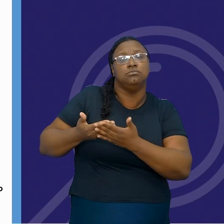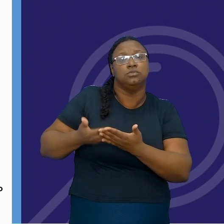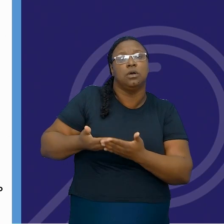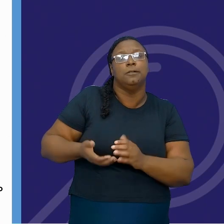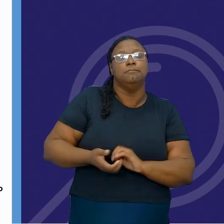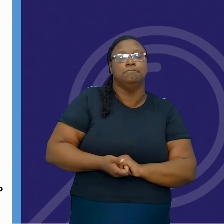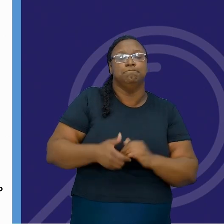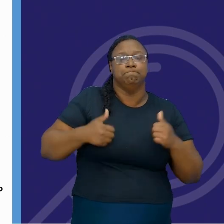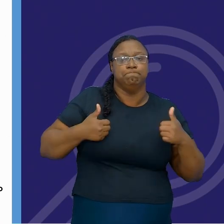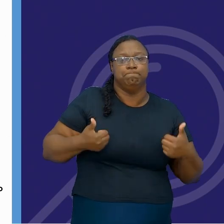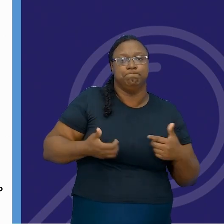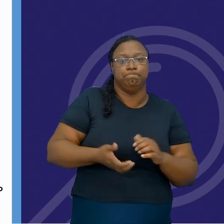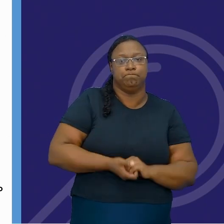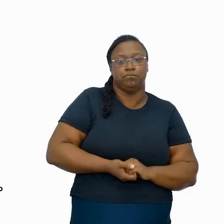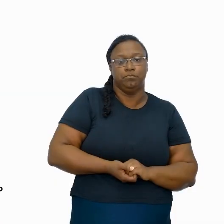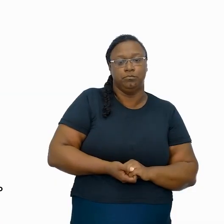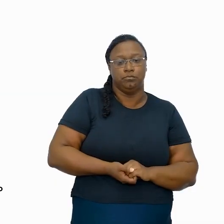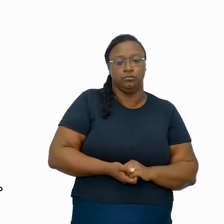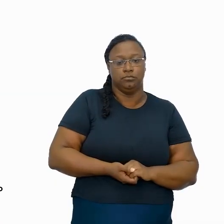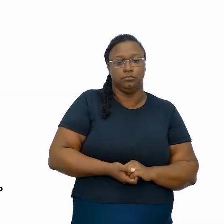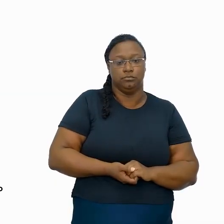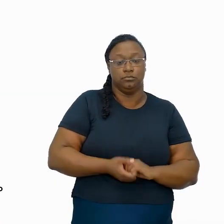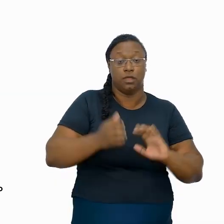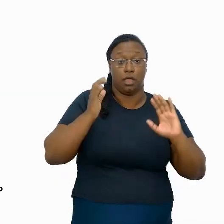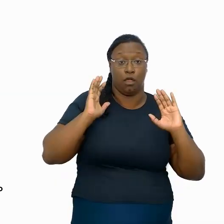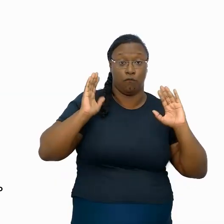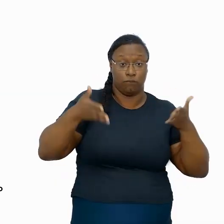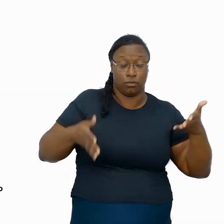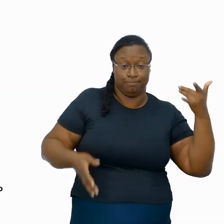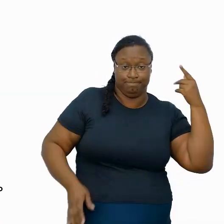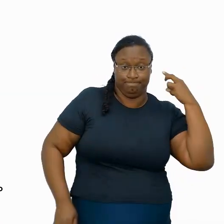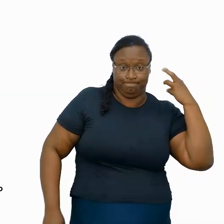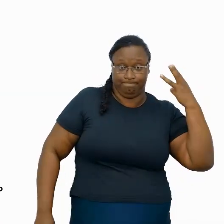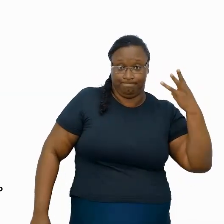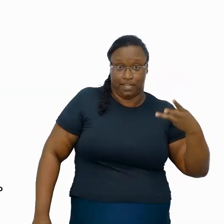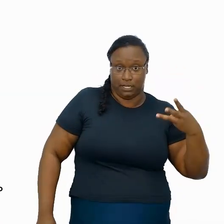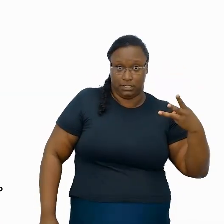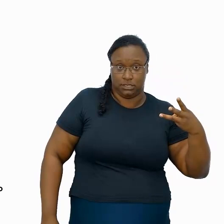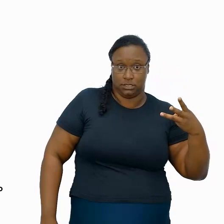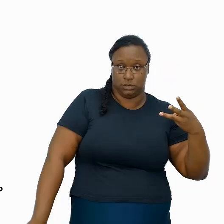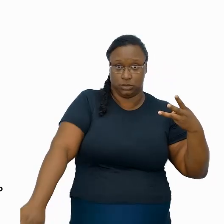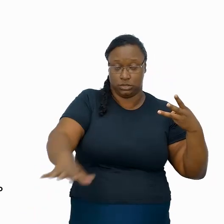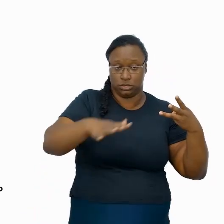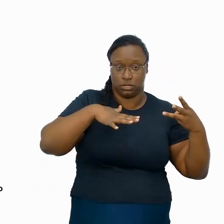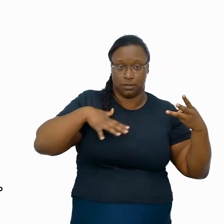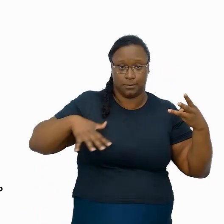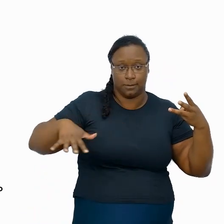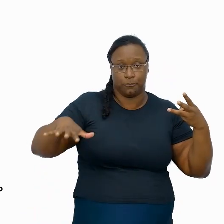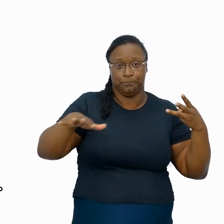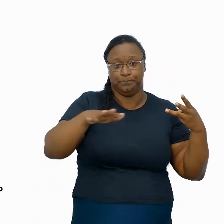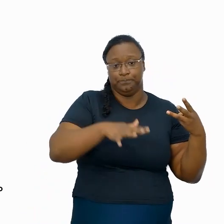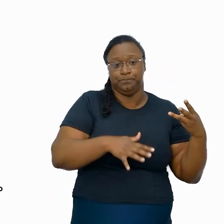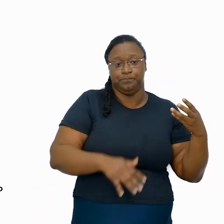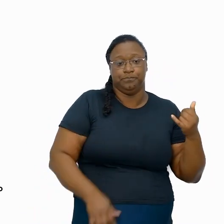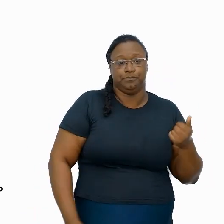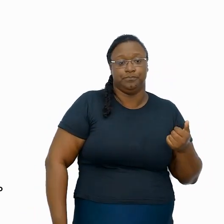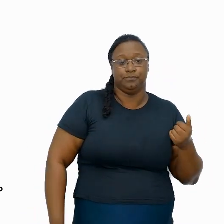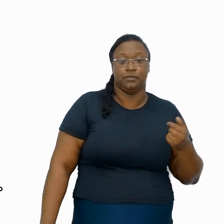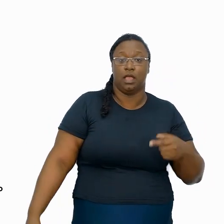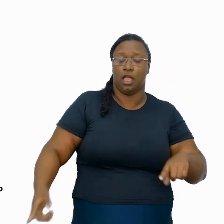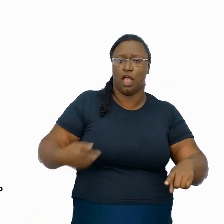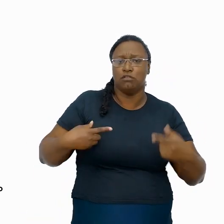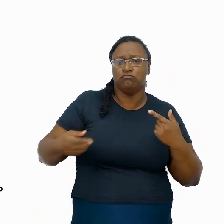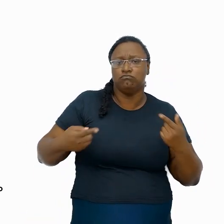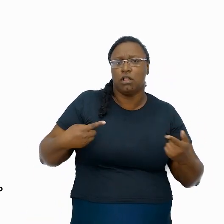tudo mais. O objetivo geral 3, ele traz lá, né, dialogar, sempre